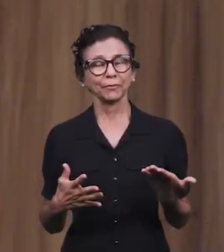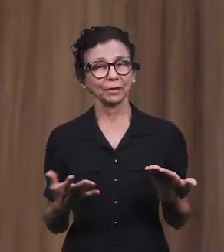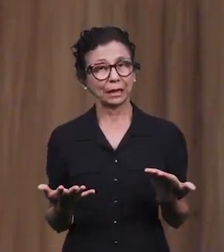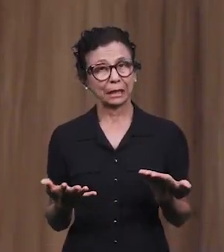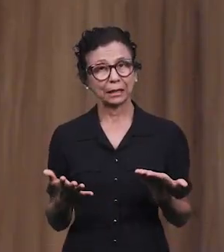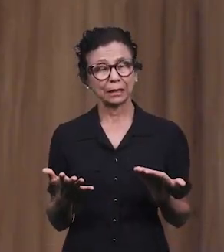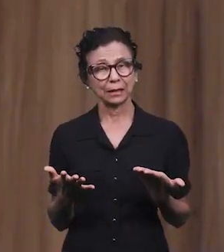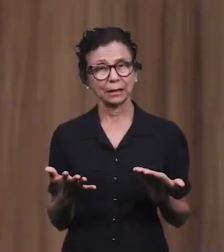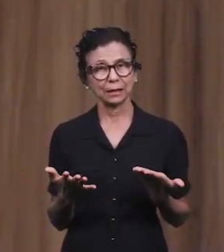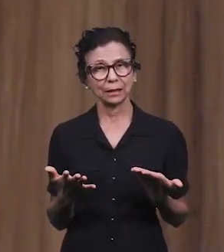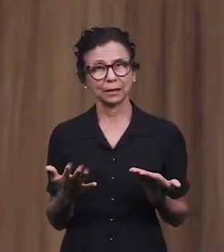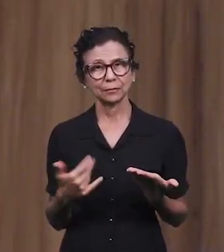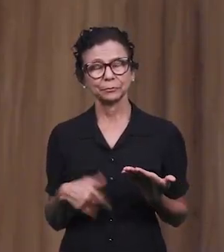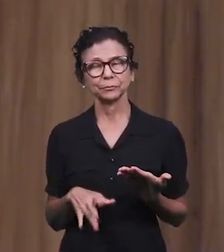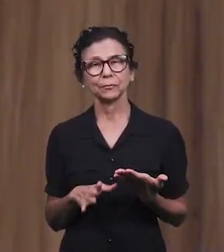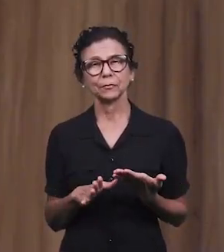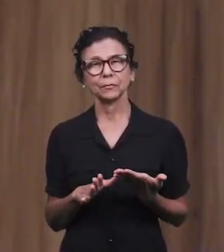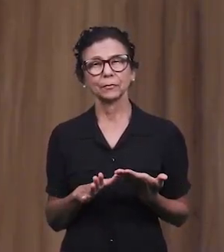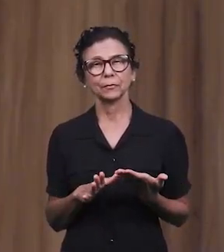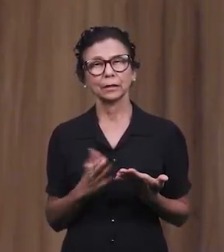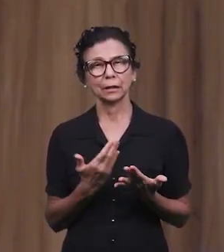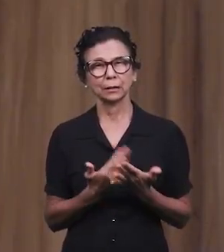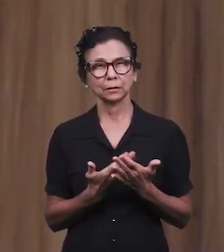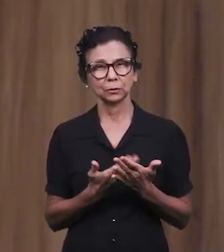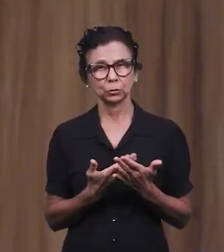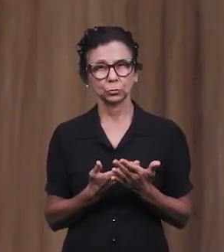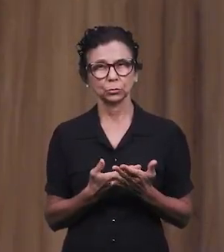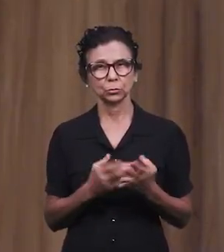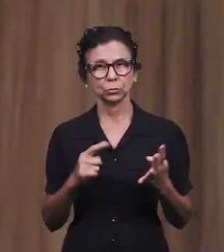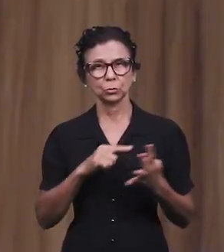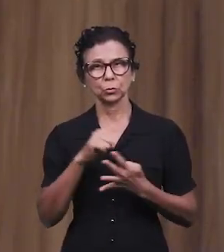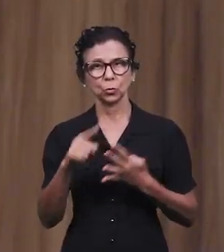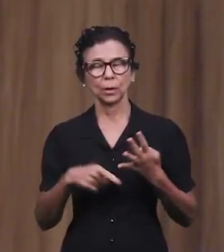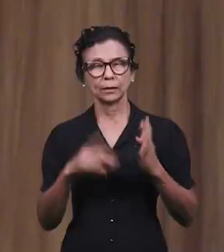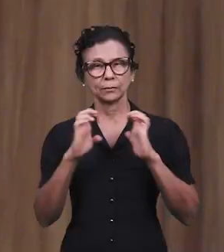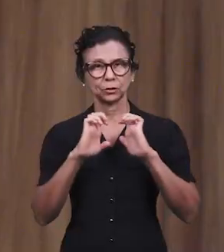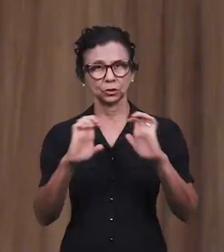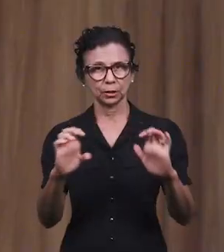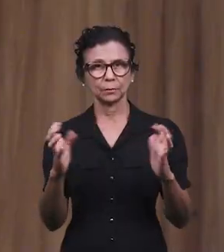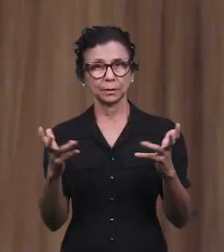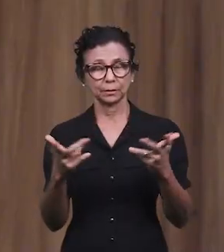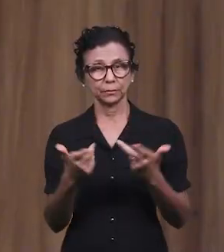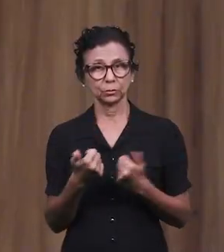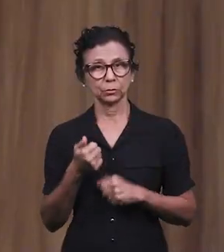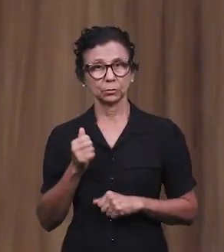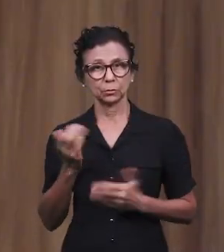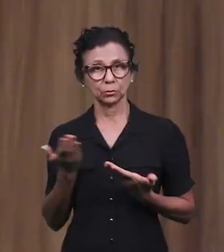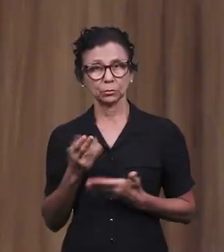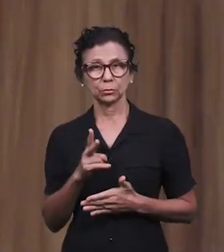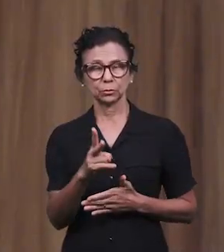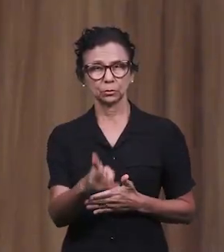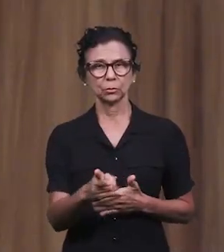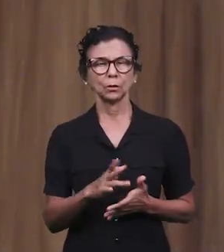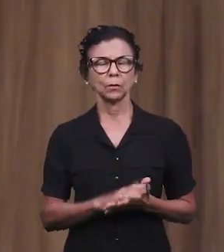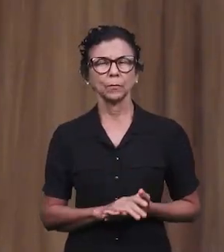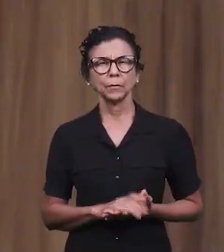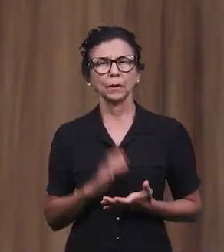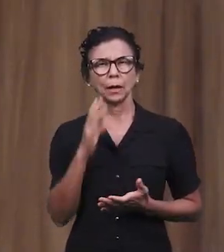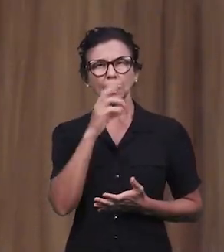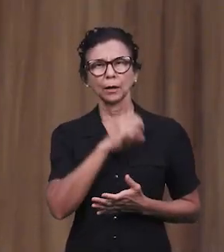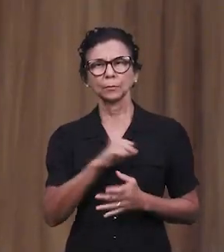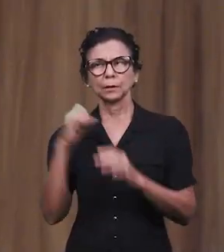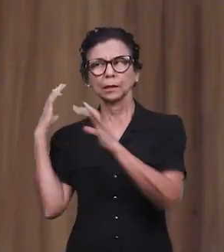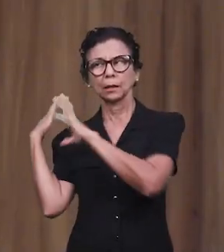maravilhoso para falarmos sobre os Evangelhos. Nós vamos fazer uma breve